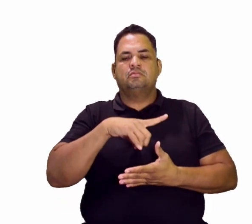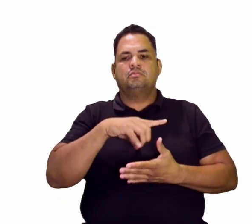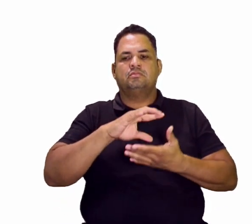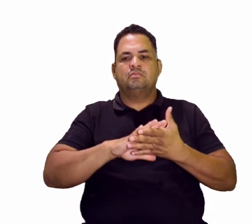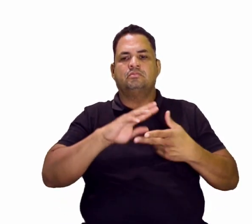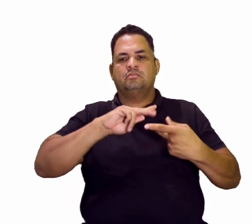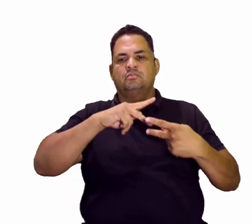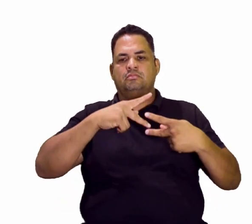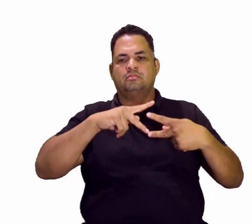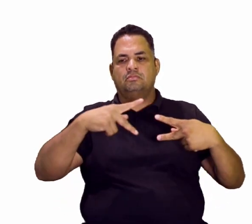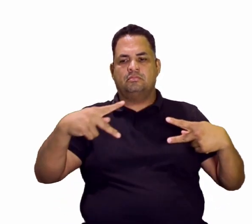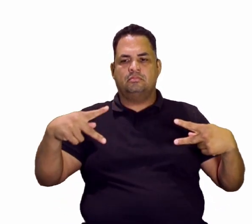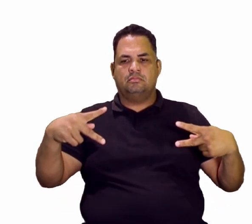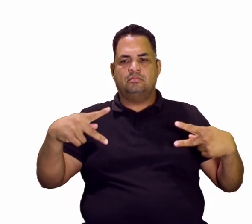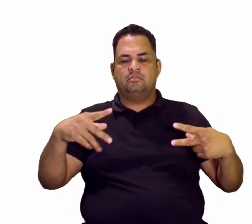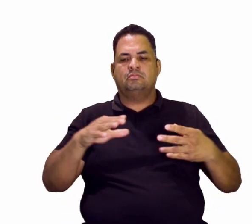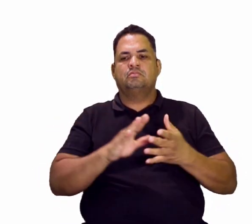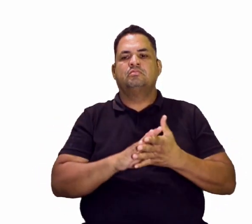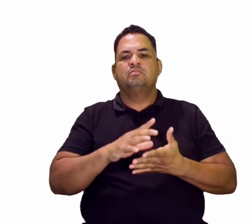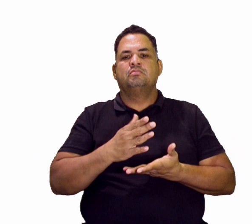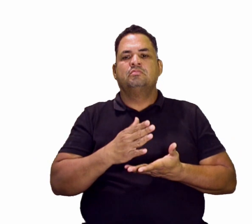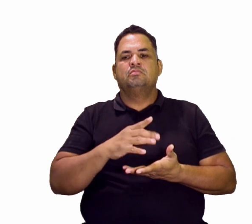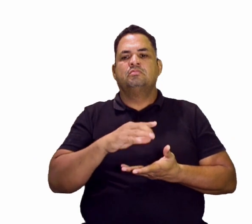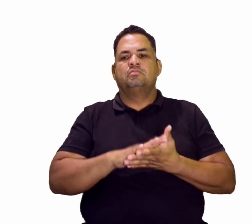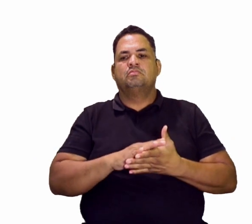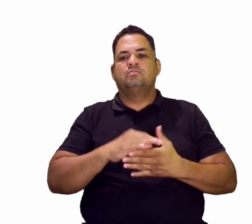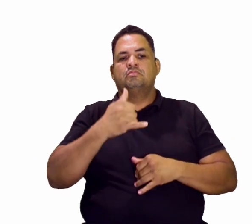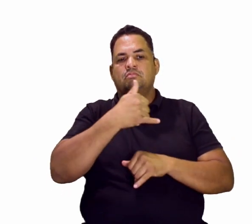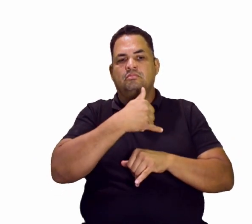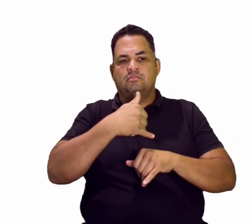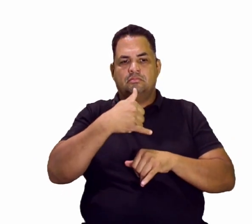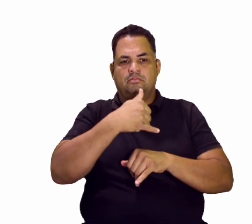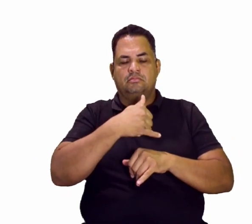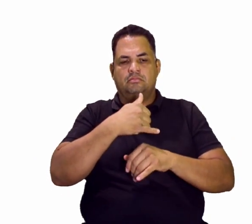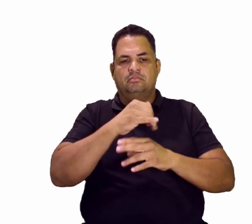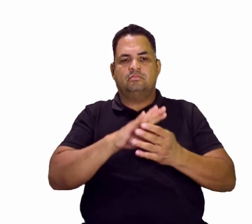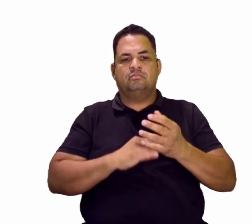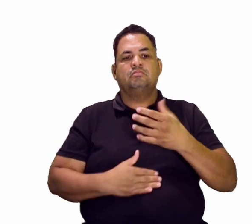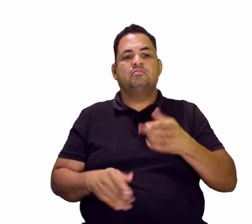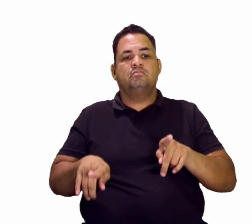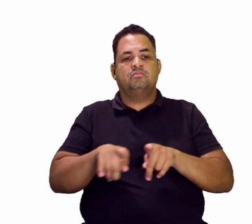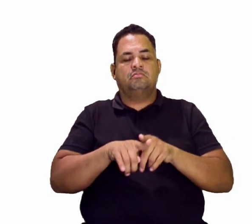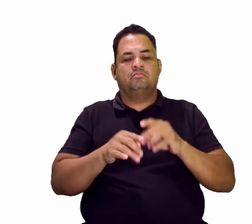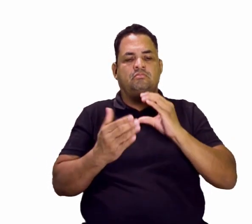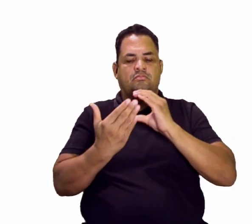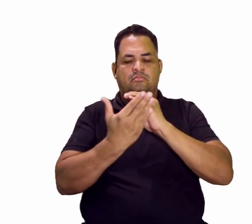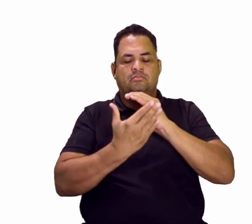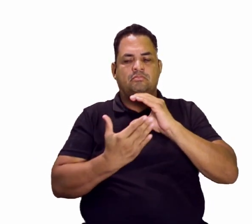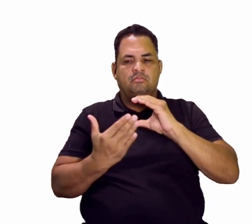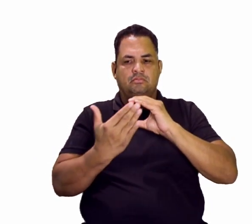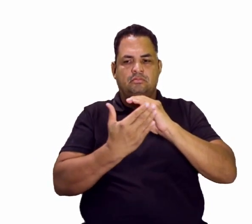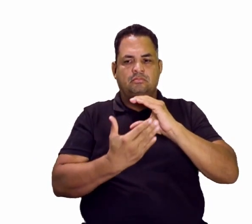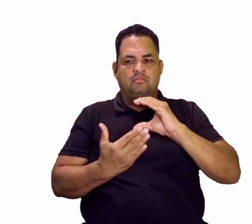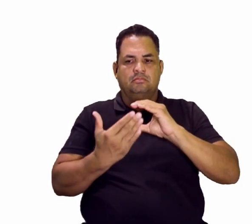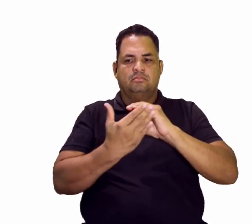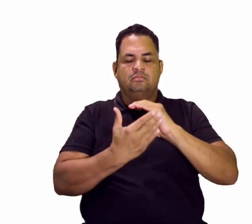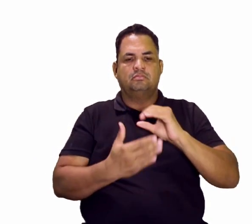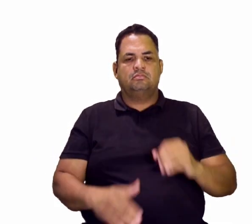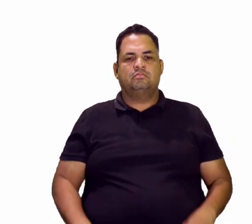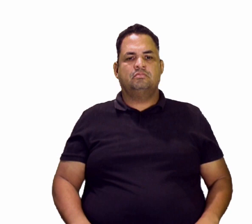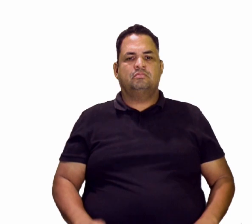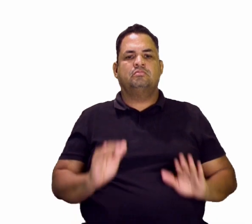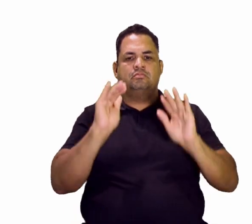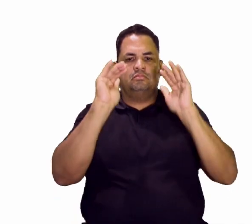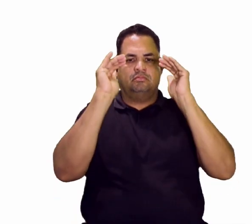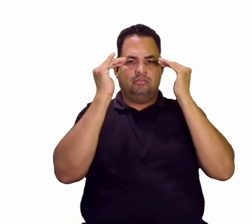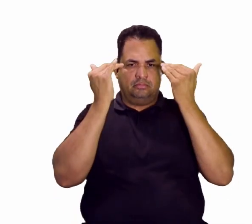pode ser tanto de proteína, quanto de lipídios, ou também de carboidratos.